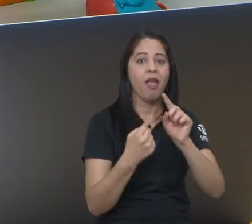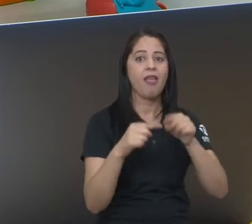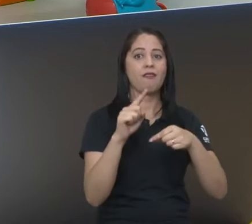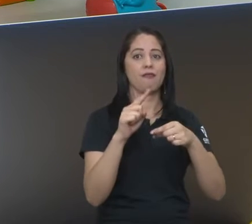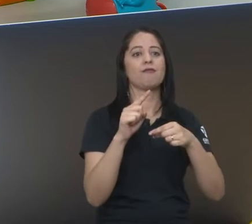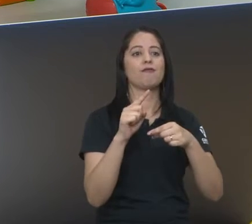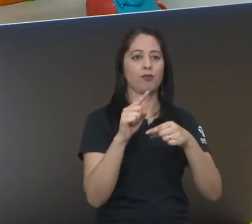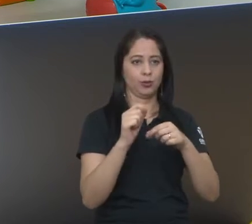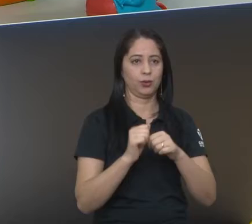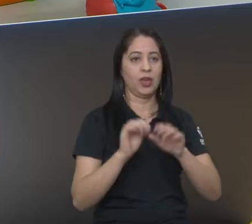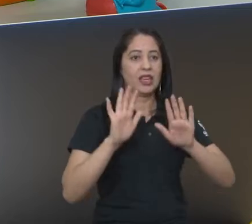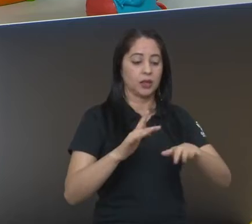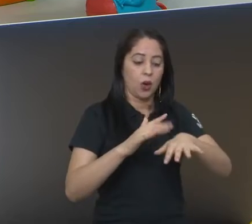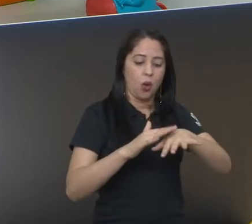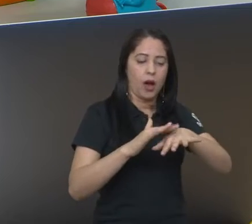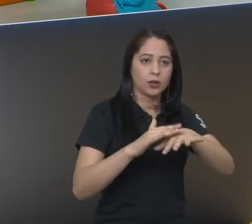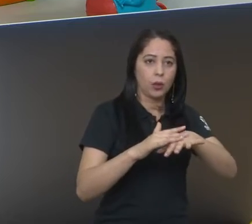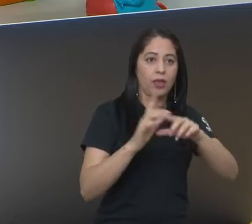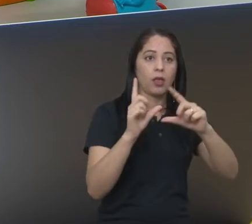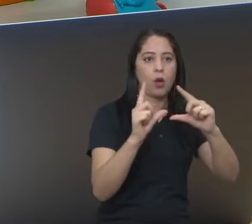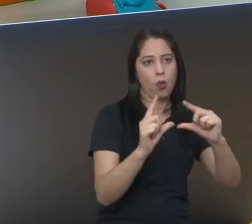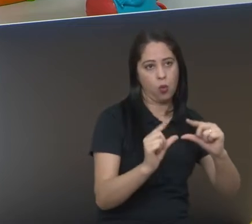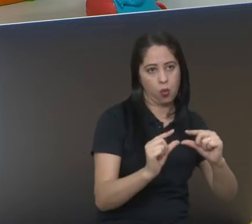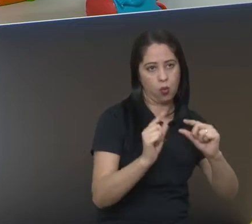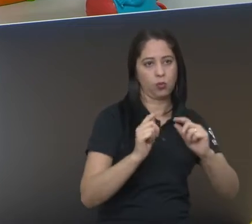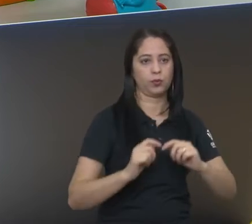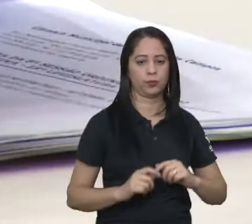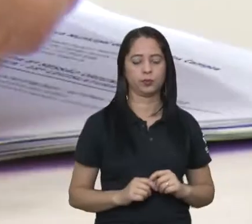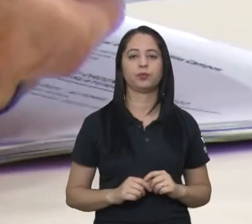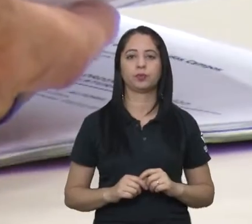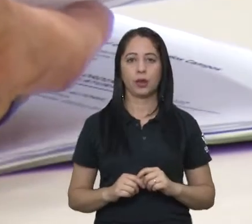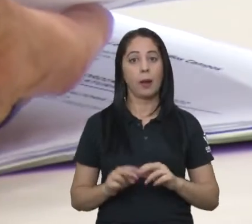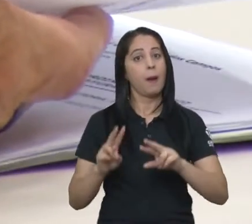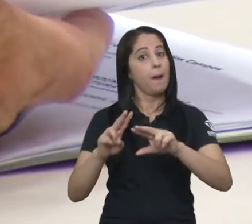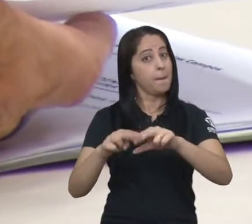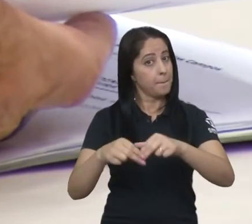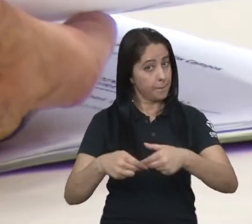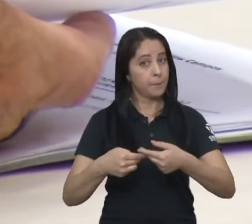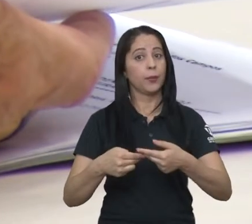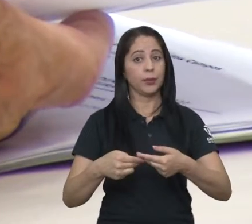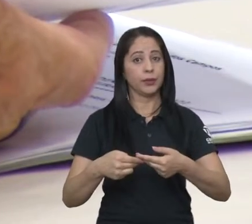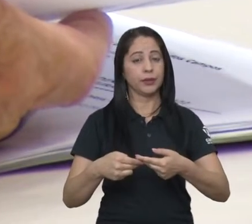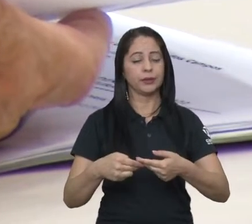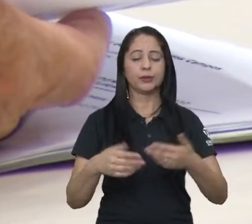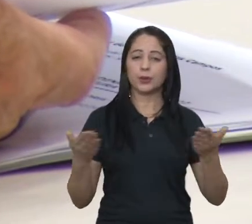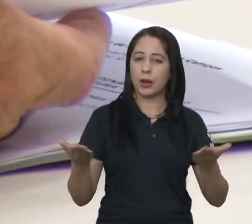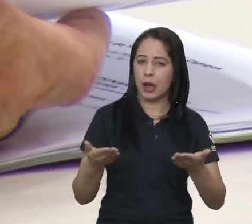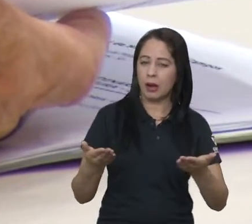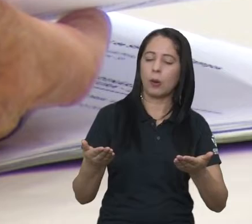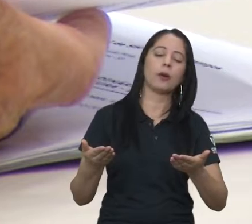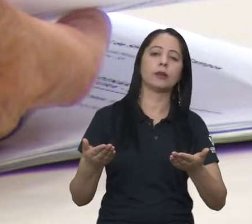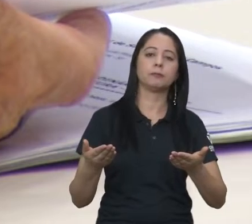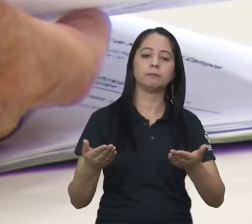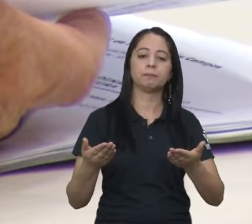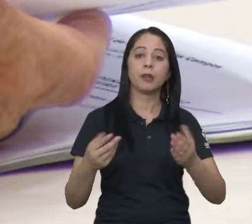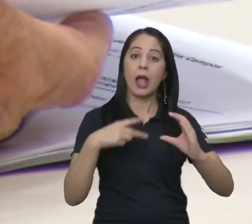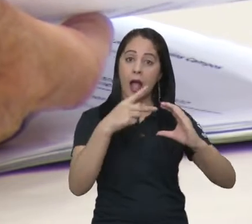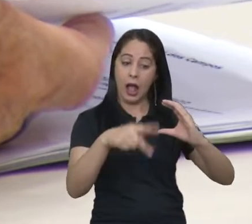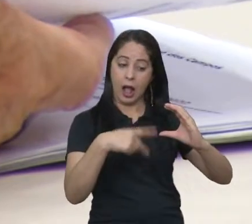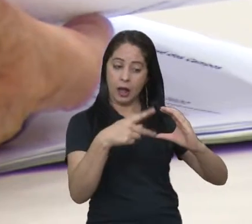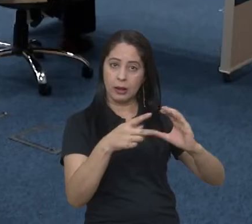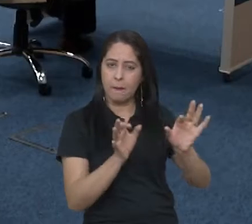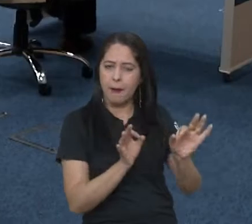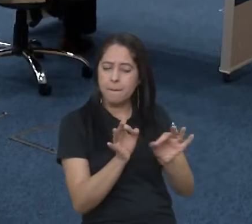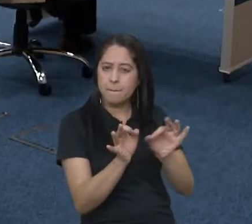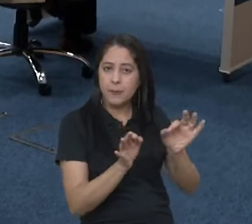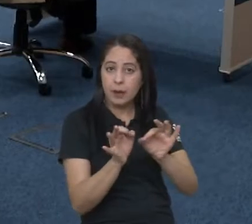a progressão da doença vai ser desacelerada. E foi pensando em uma melhor divulgação das informações sobre a